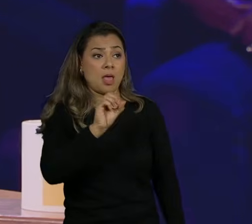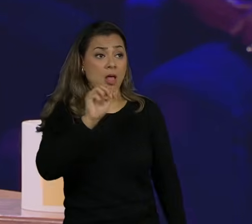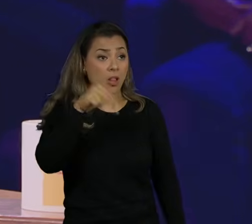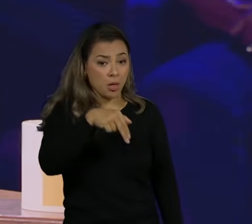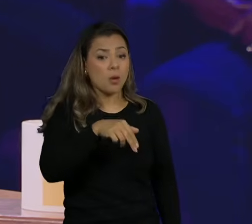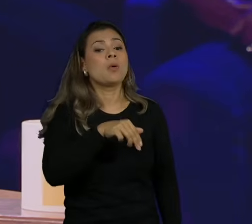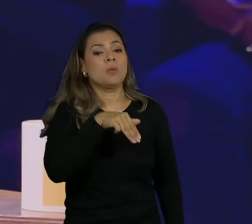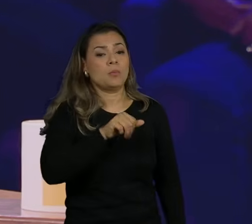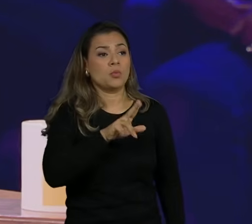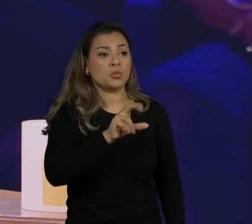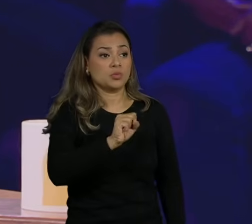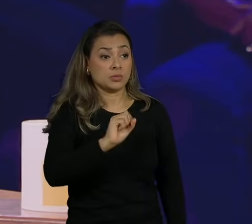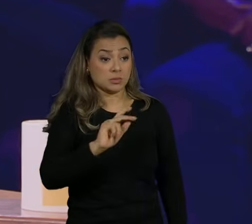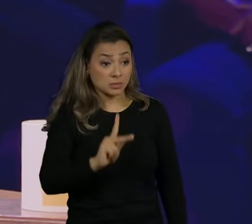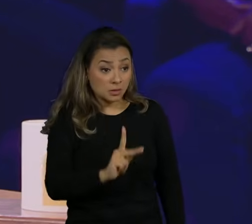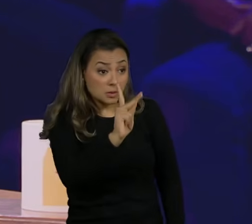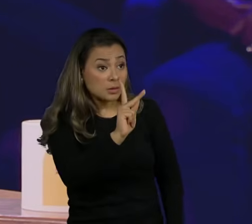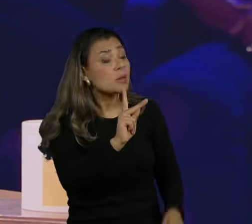andar de